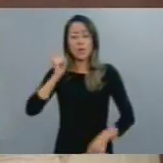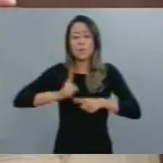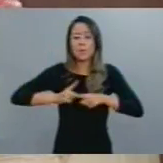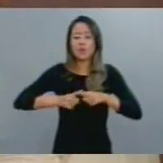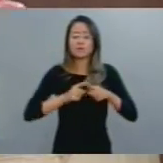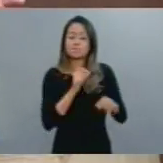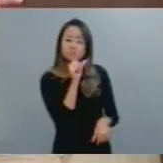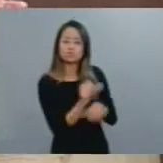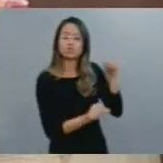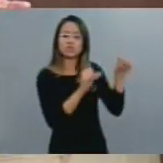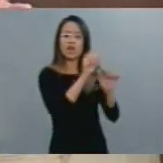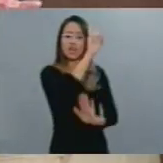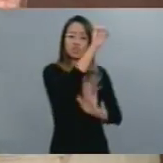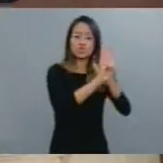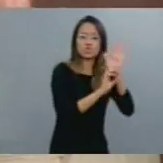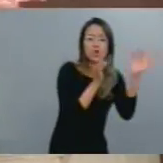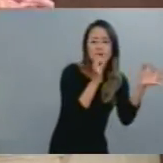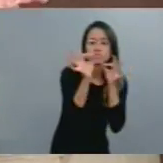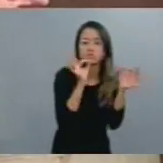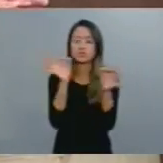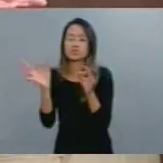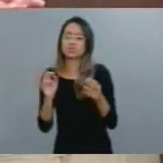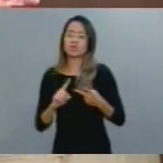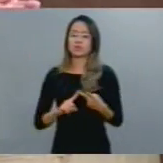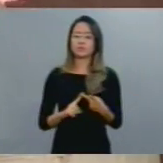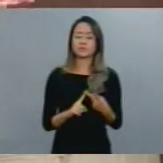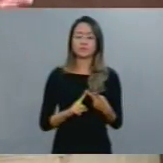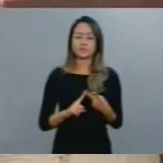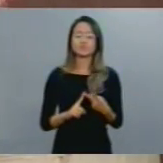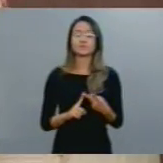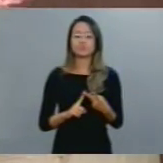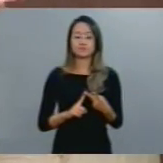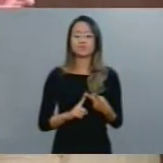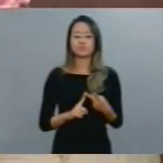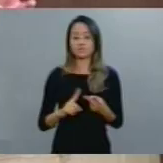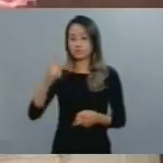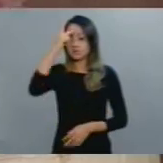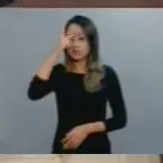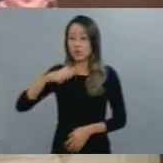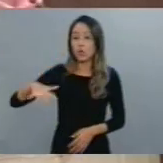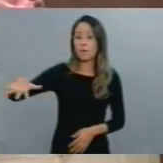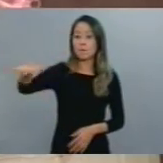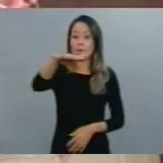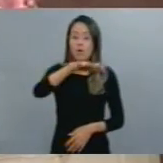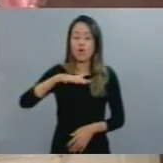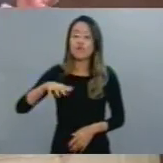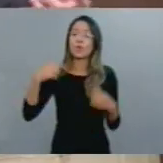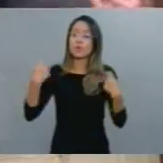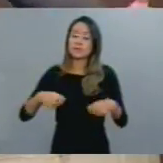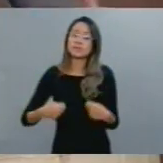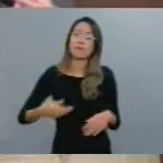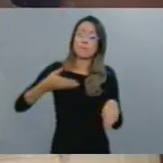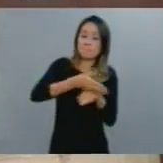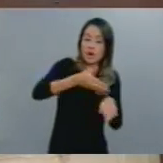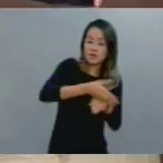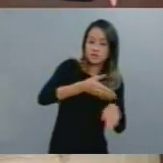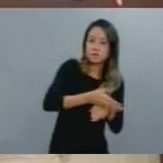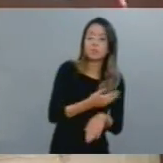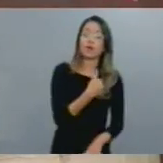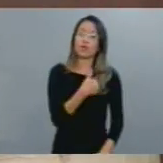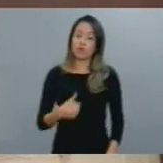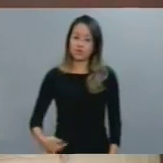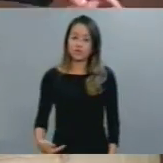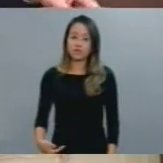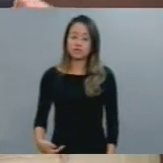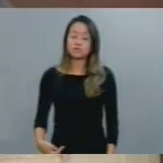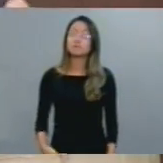qualificação da democracia representativa, novas formas de democracia participativa e de democracia direta. E aí, desse ponto